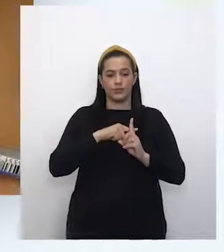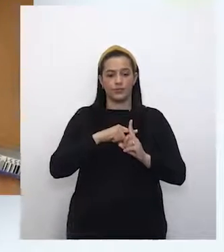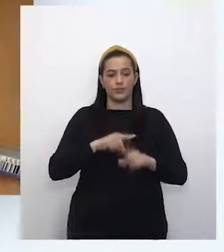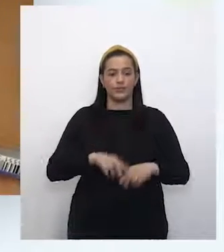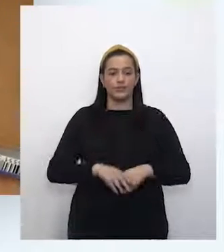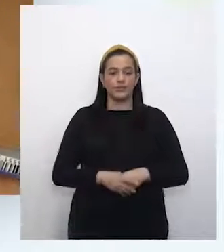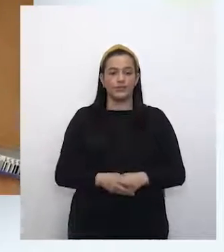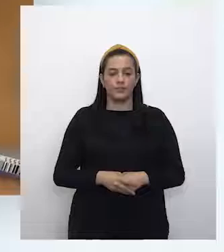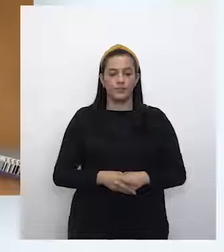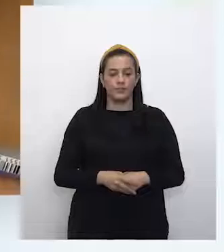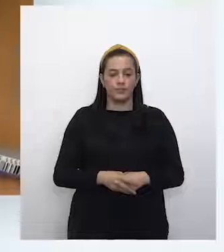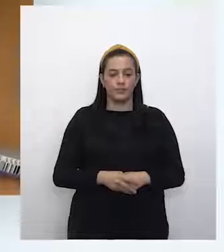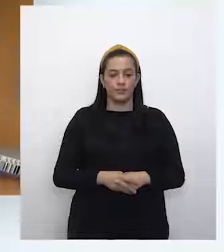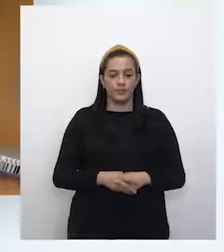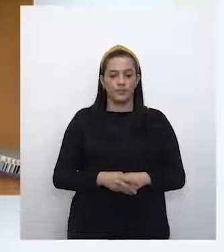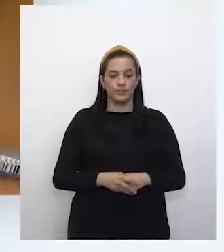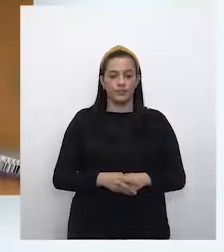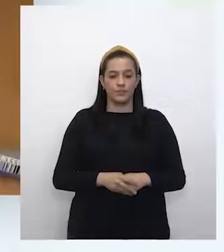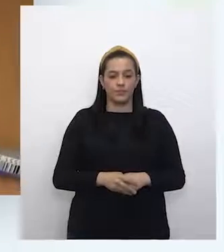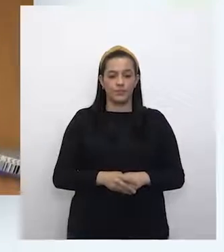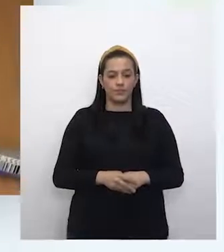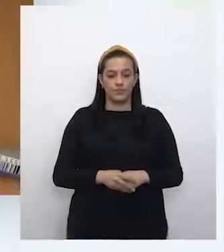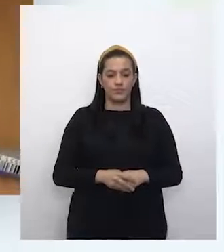dos pontos positivos.